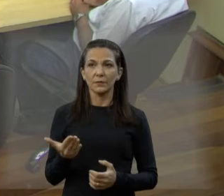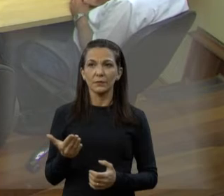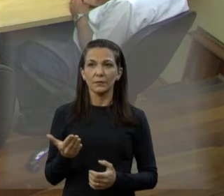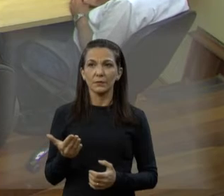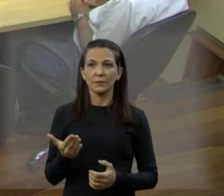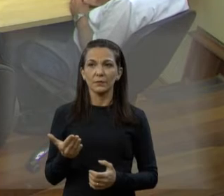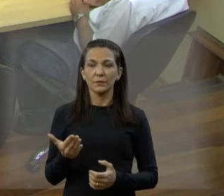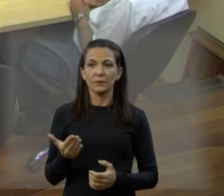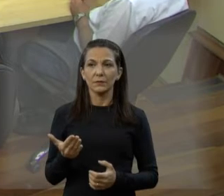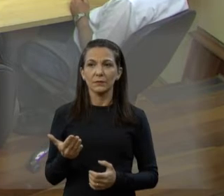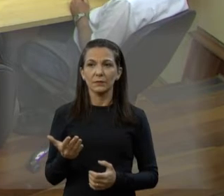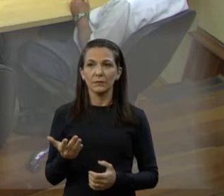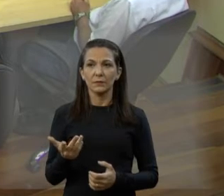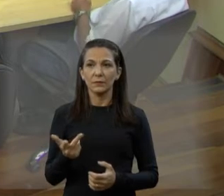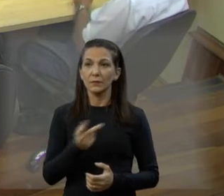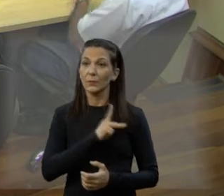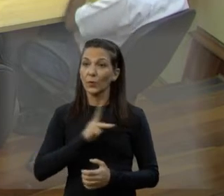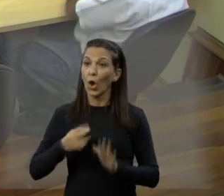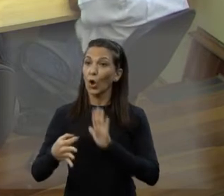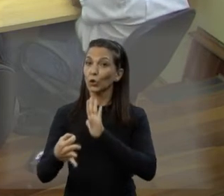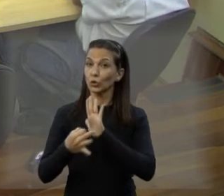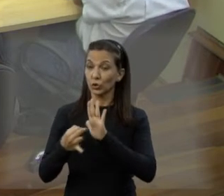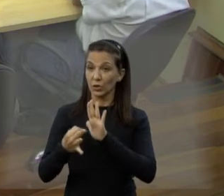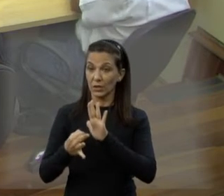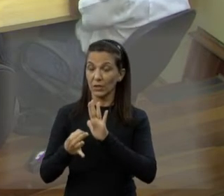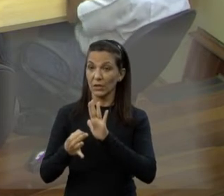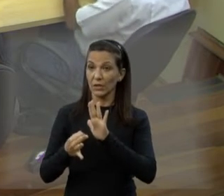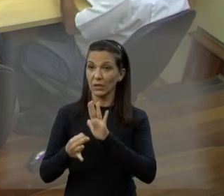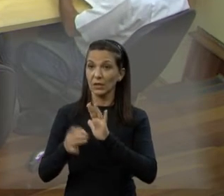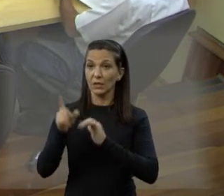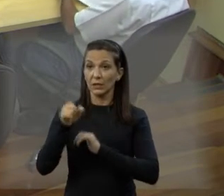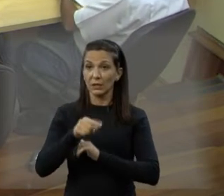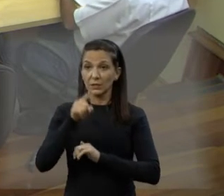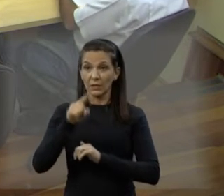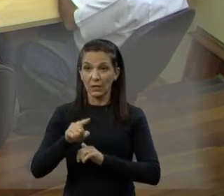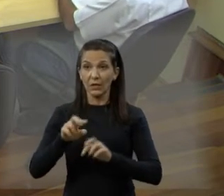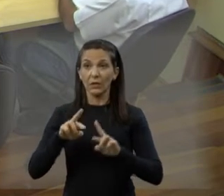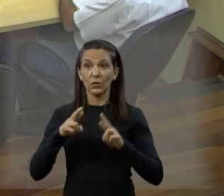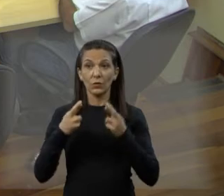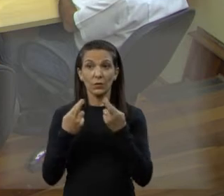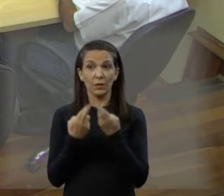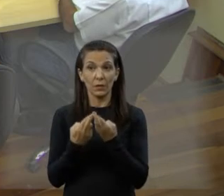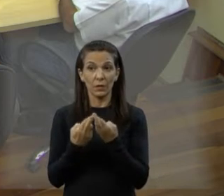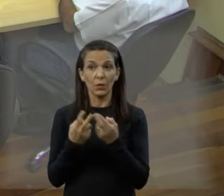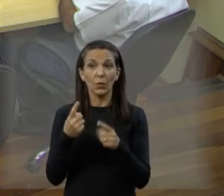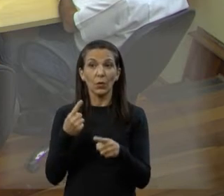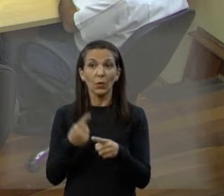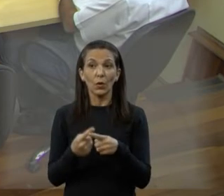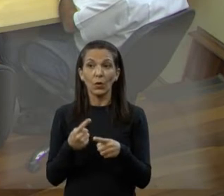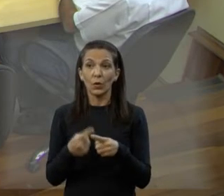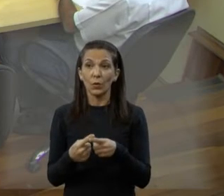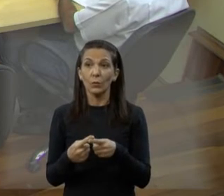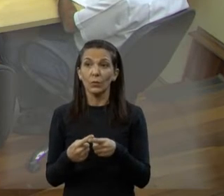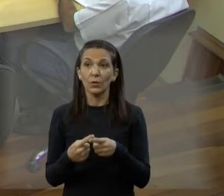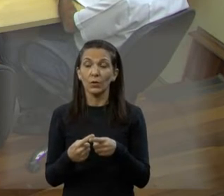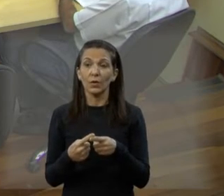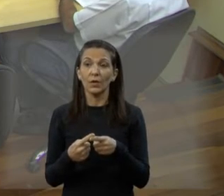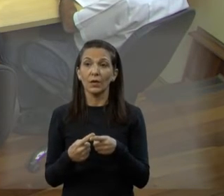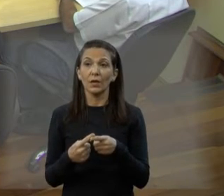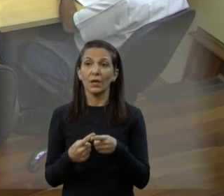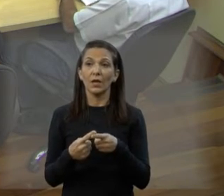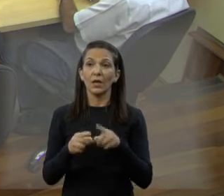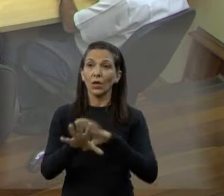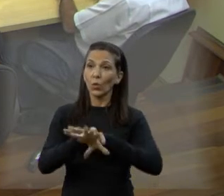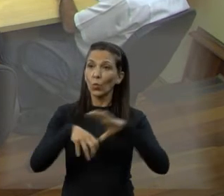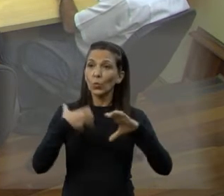não toque na verdade eu sugeri de suspender a sessão porque a audiência da câmara na maioria era no YouTube